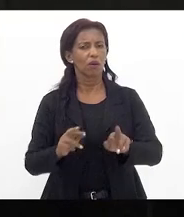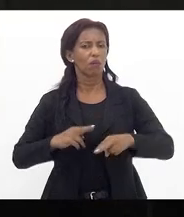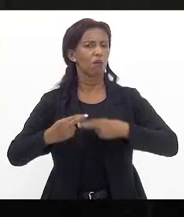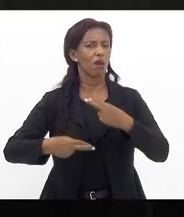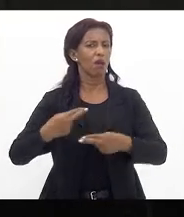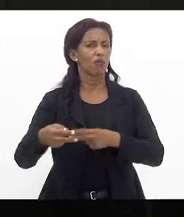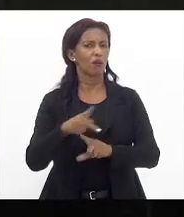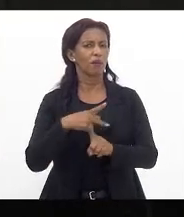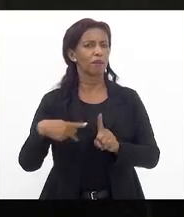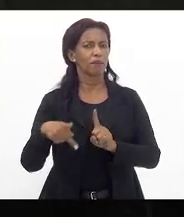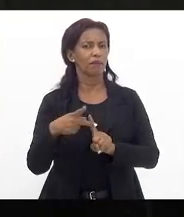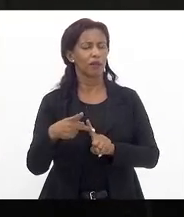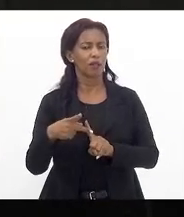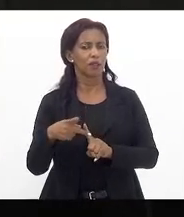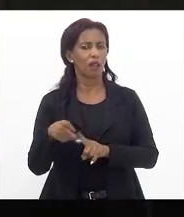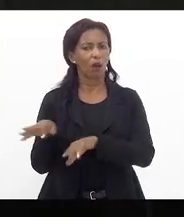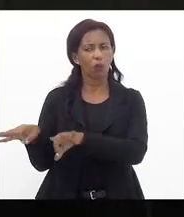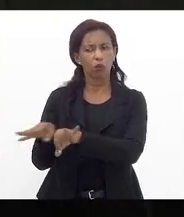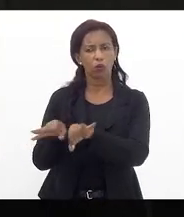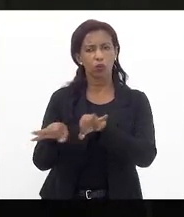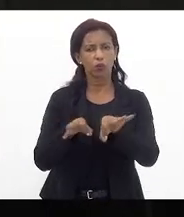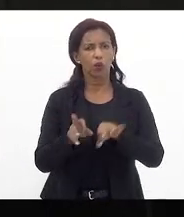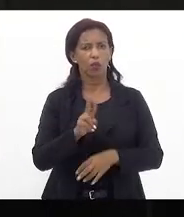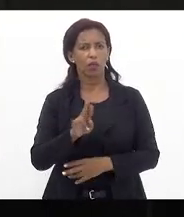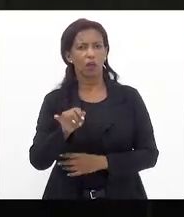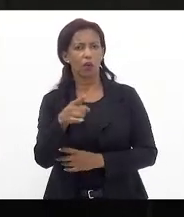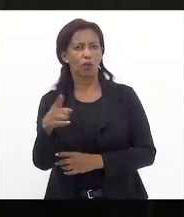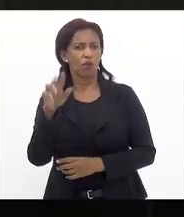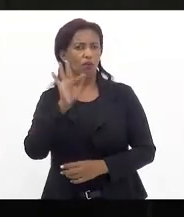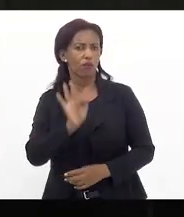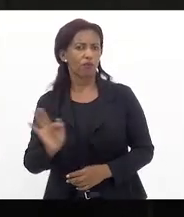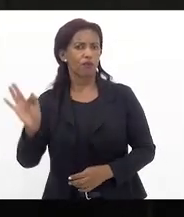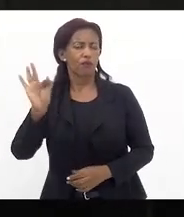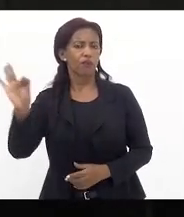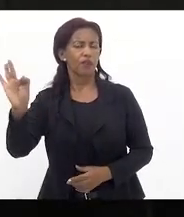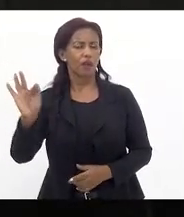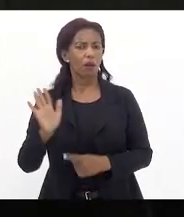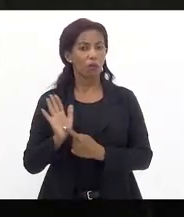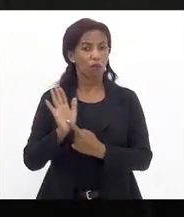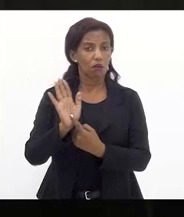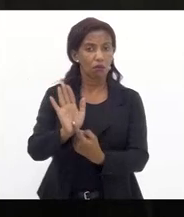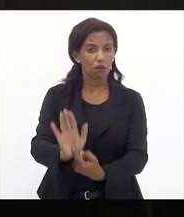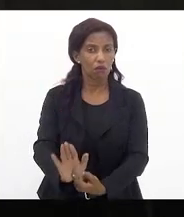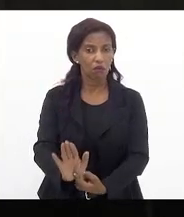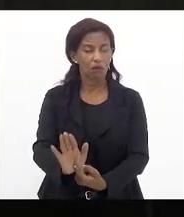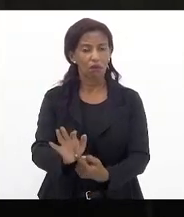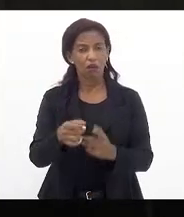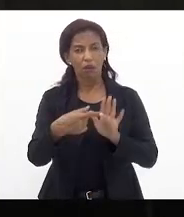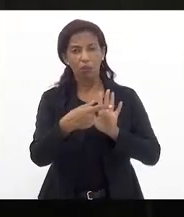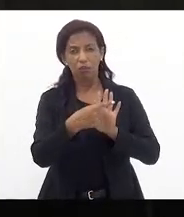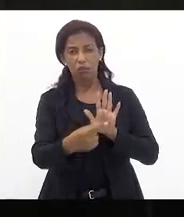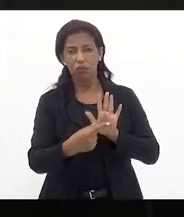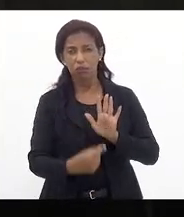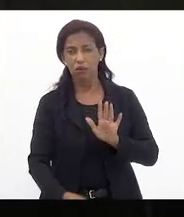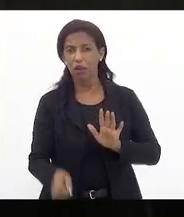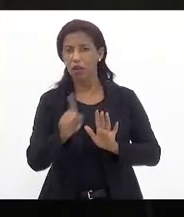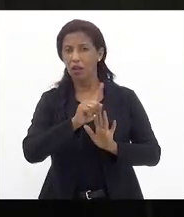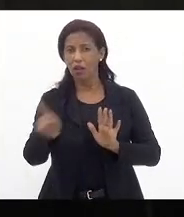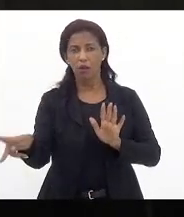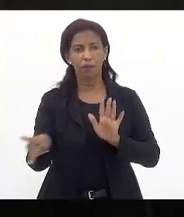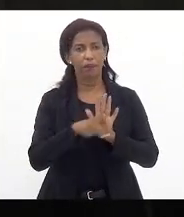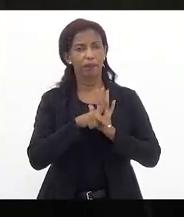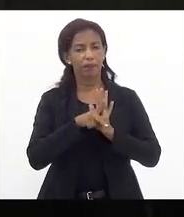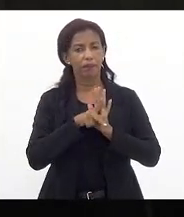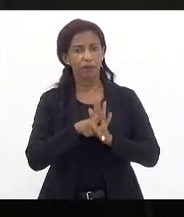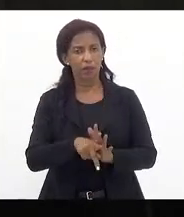reforma da Previdência nos moldes da União Federal, mas apresentou questões que não fazem